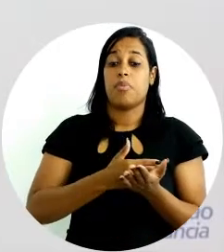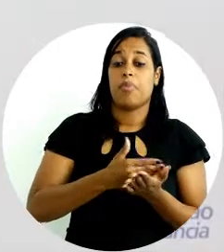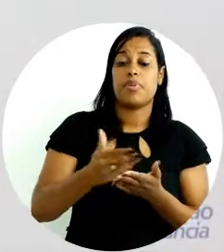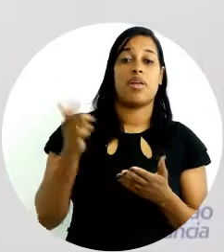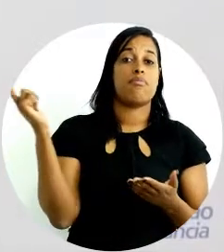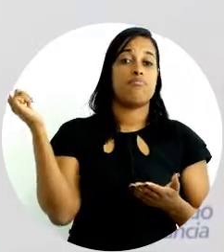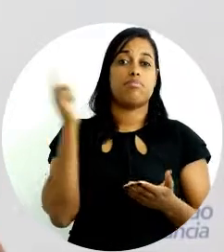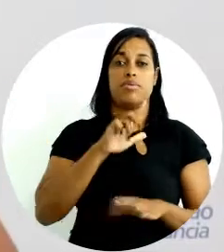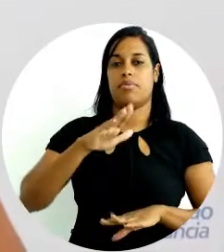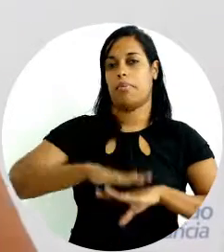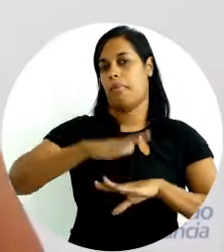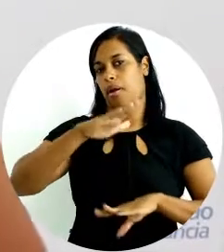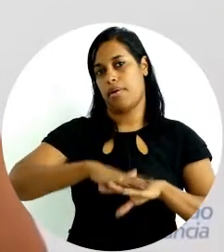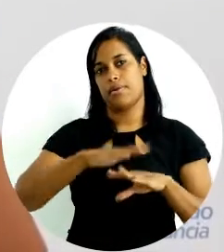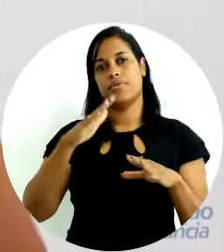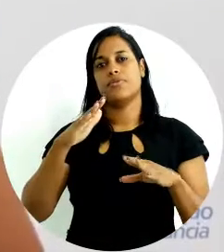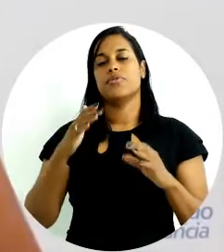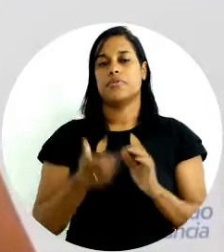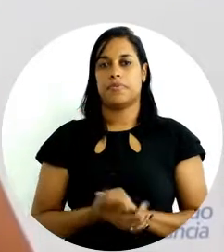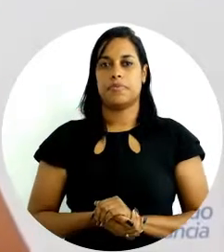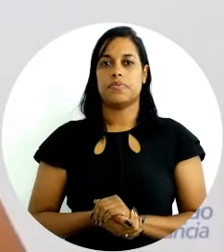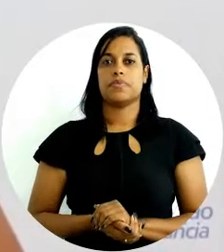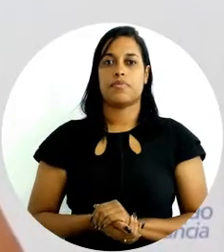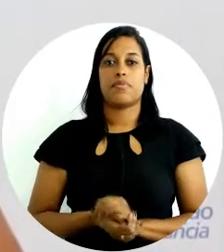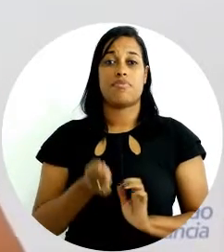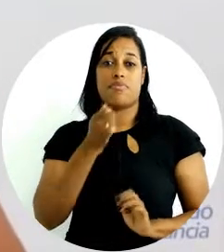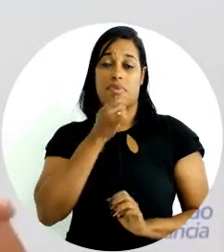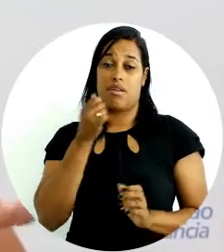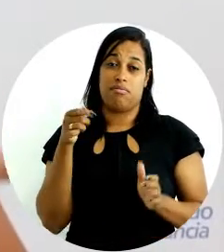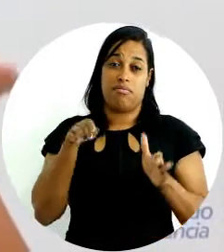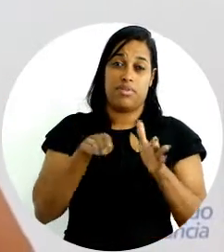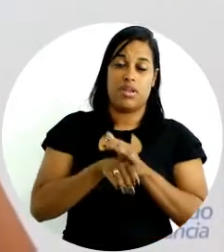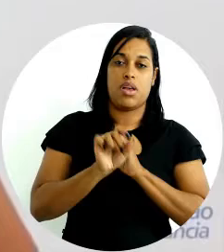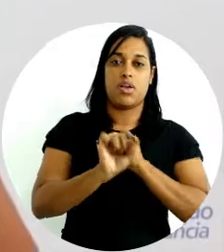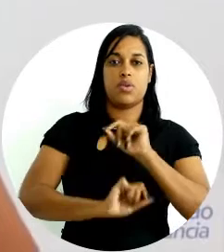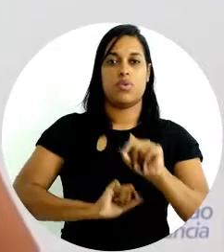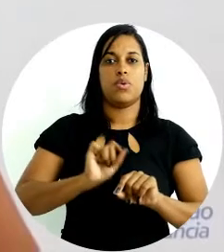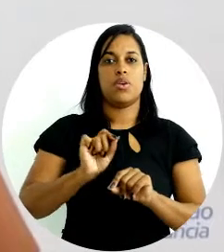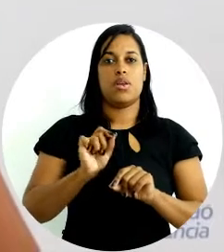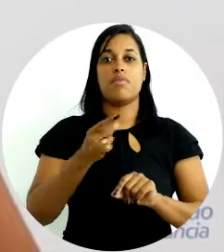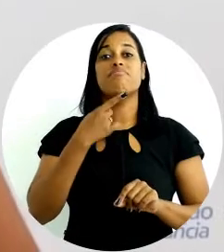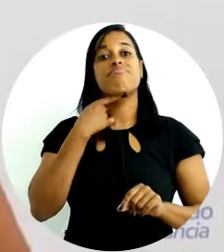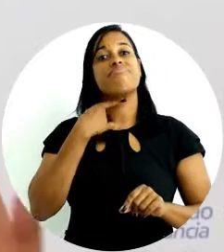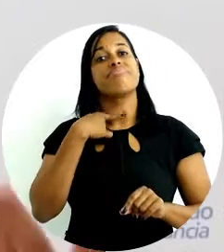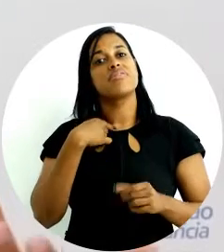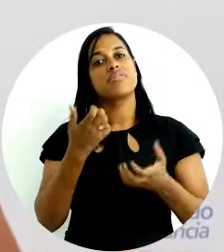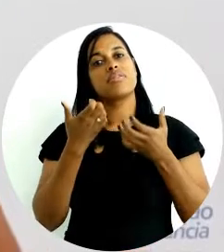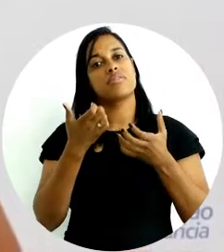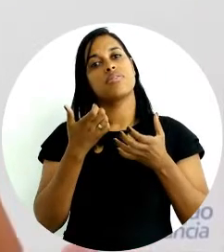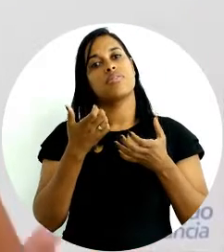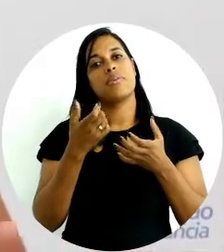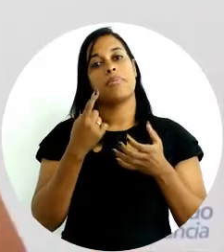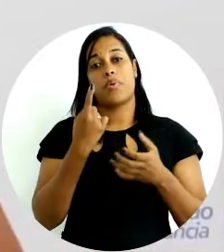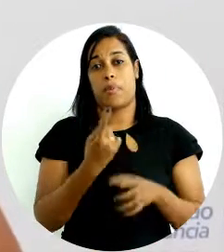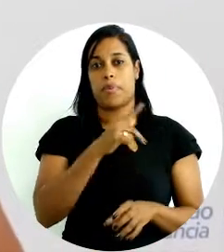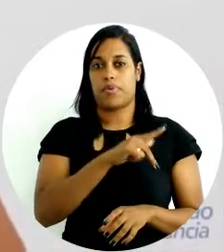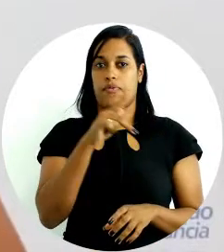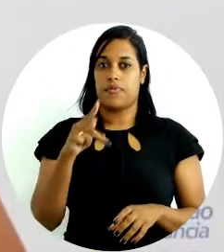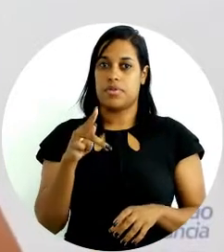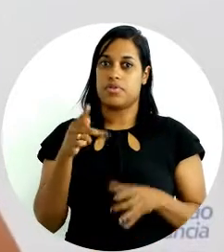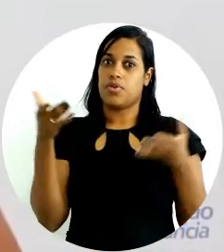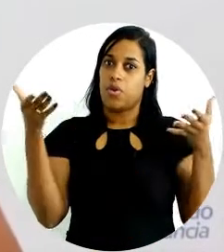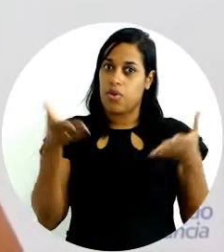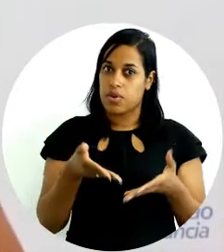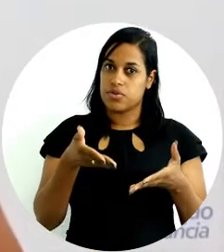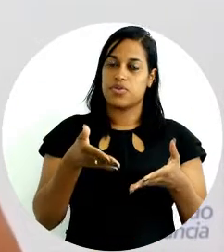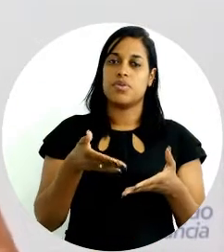eles começaram a ganhar um pouquinho mais. No entanto, ainda não chegaram num nível desejável para um